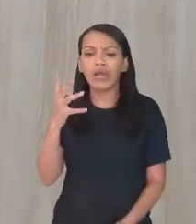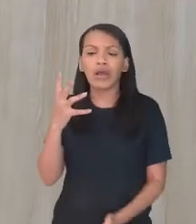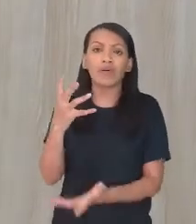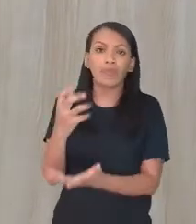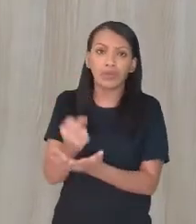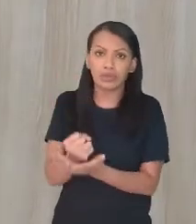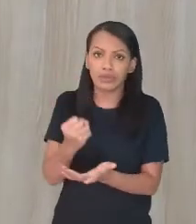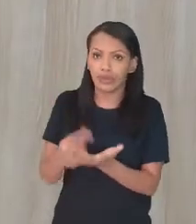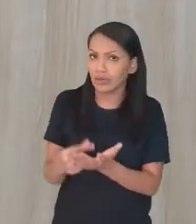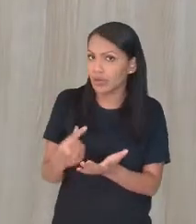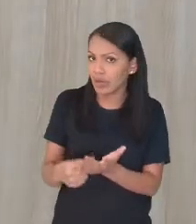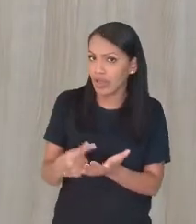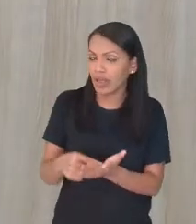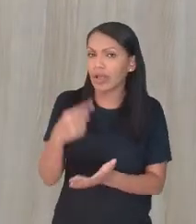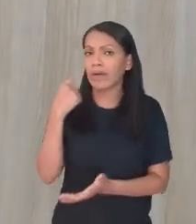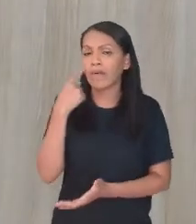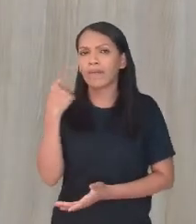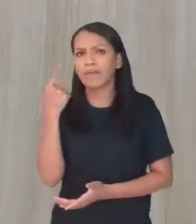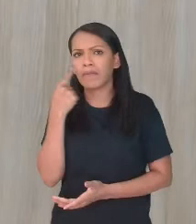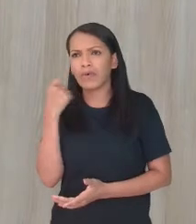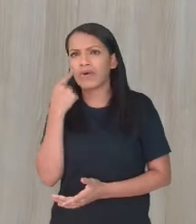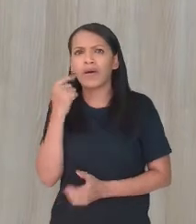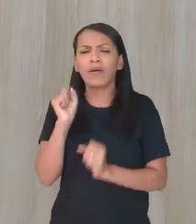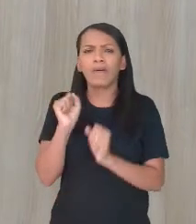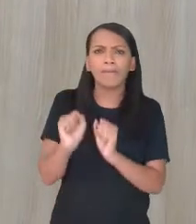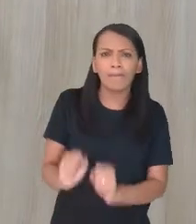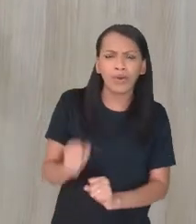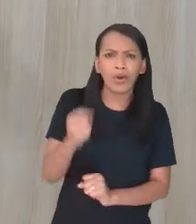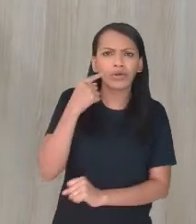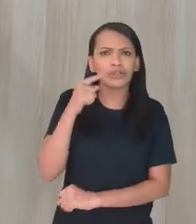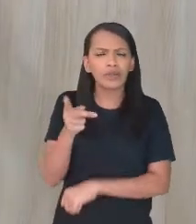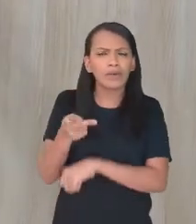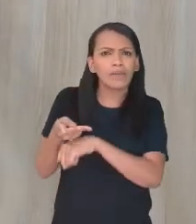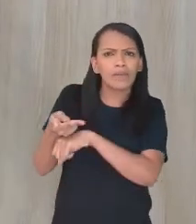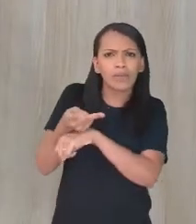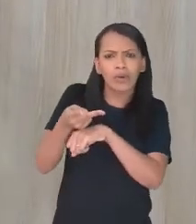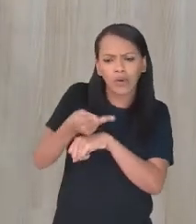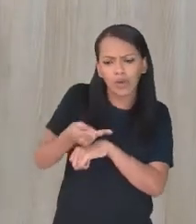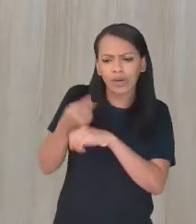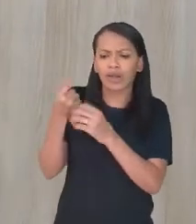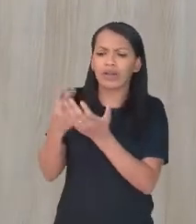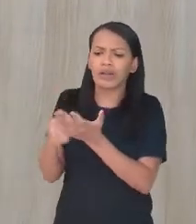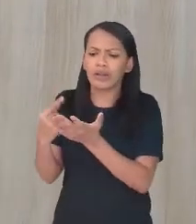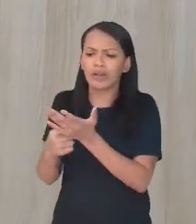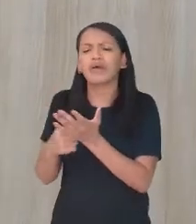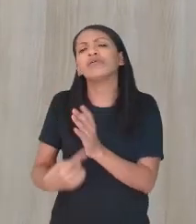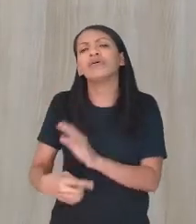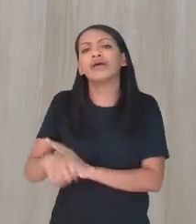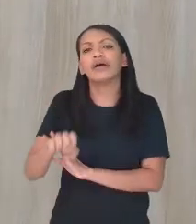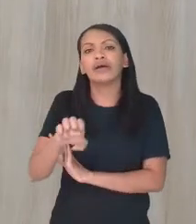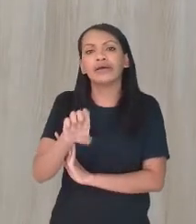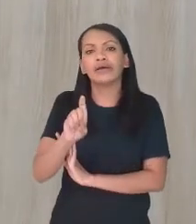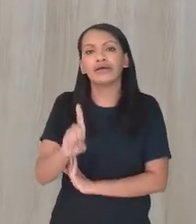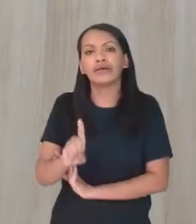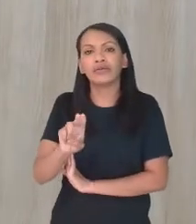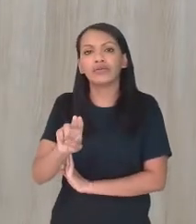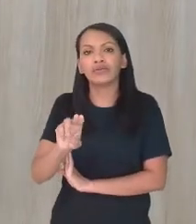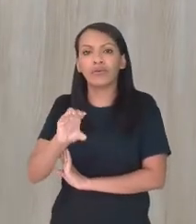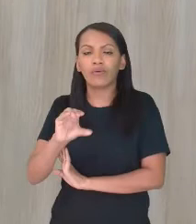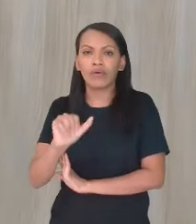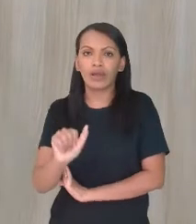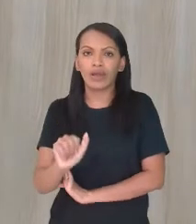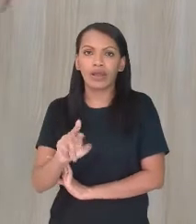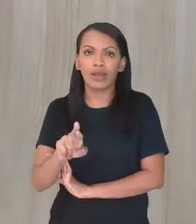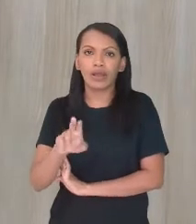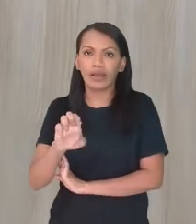o aplicativo, ele não é direcionado. Então você pode ir lá na sua loja de aplicativo, digita lá Educa Recife, vai aparecer o